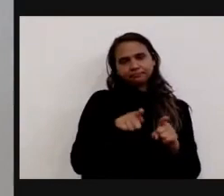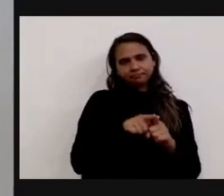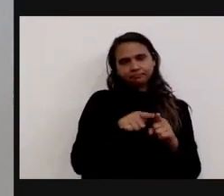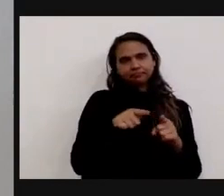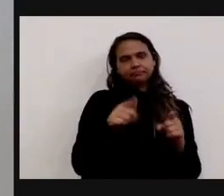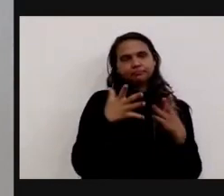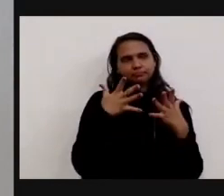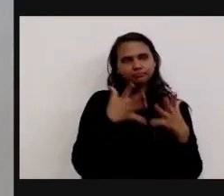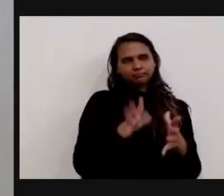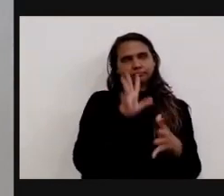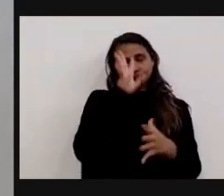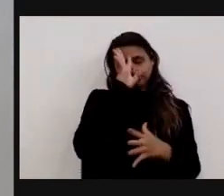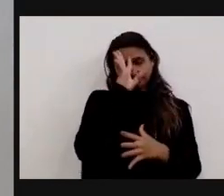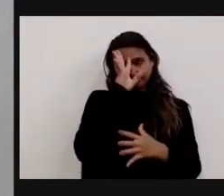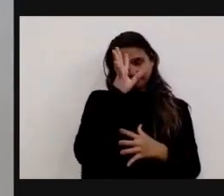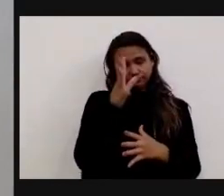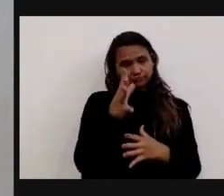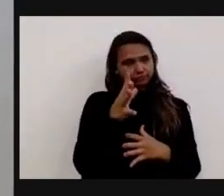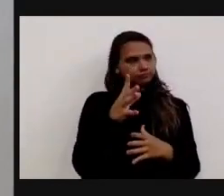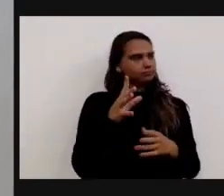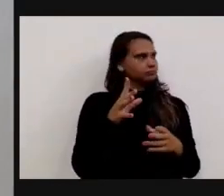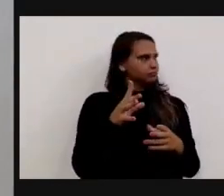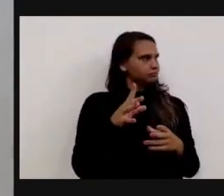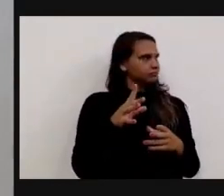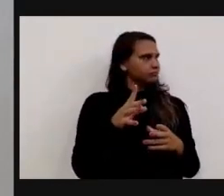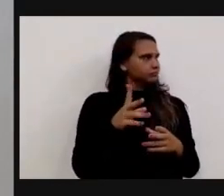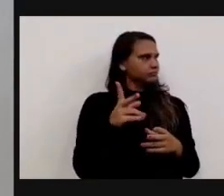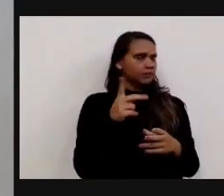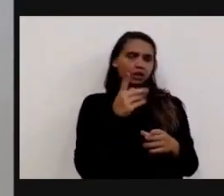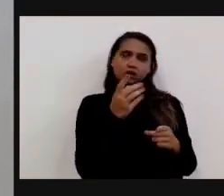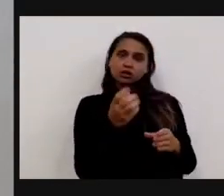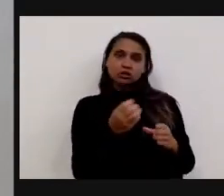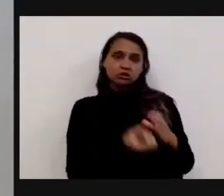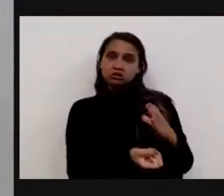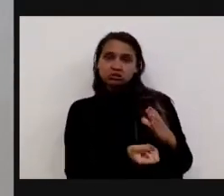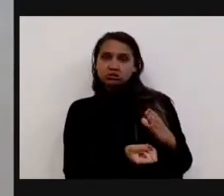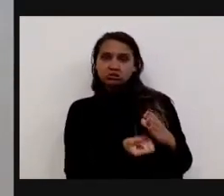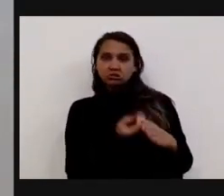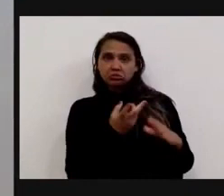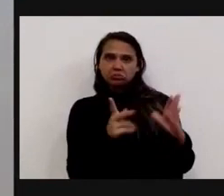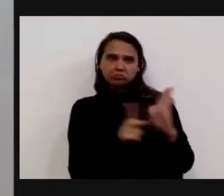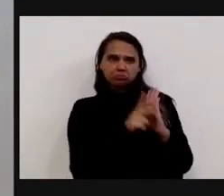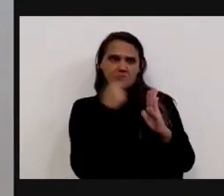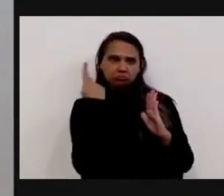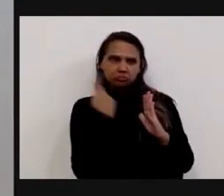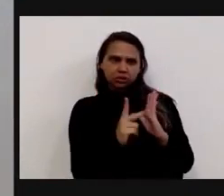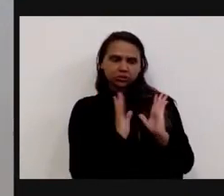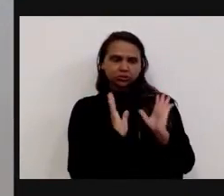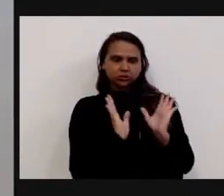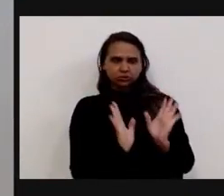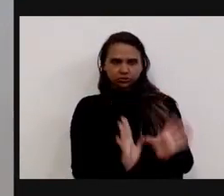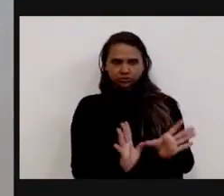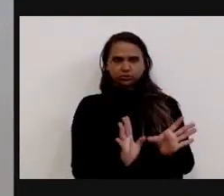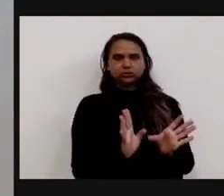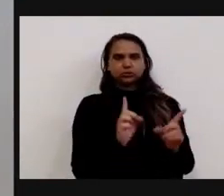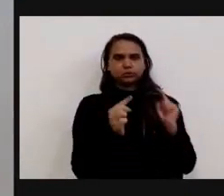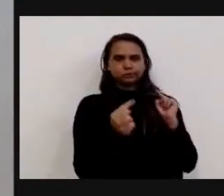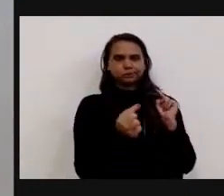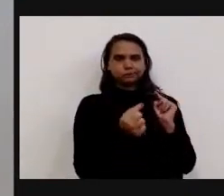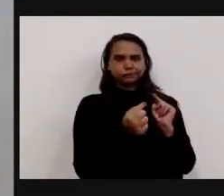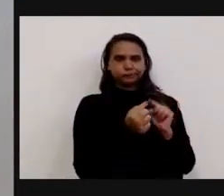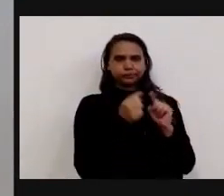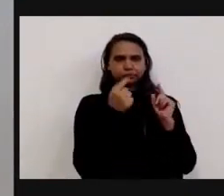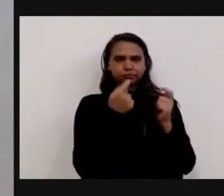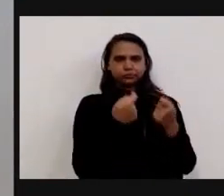e foi aí que a gente se conheceu né um desses eventos e aí ela criou um laboratório dela que é bem peculiar que de acordo com